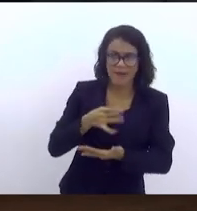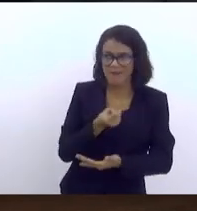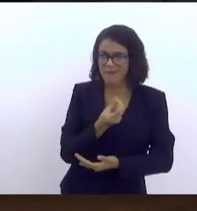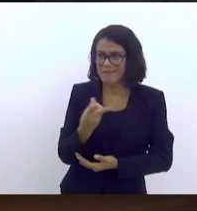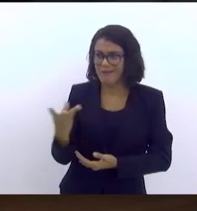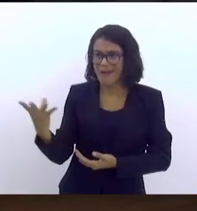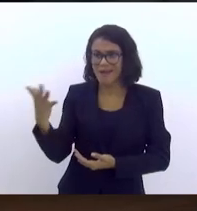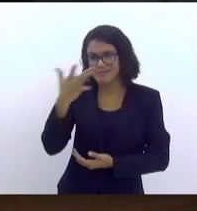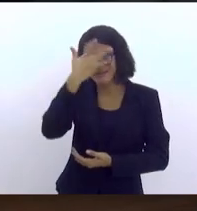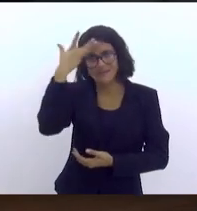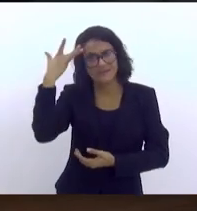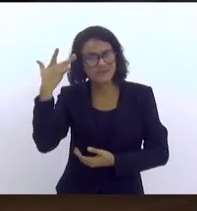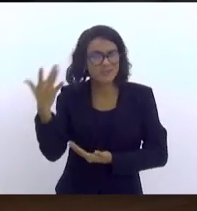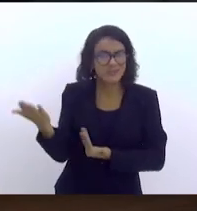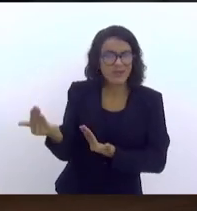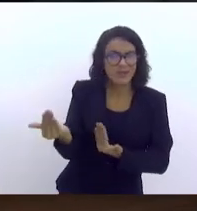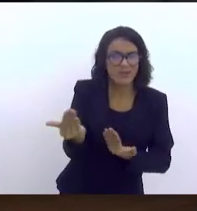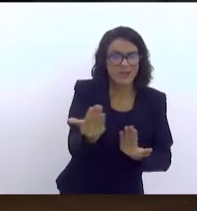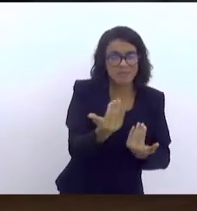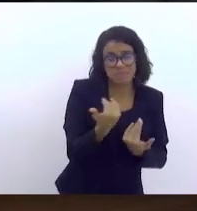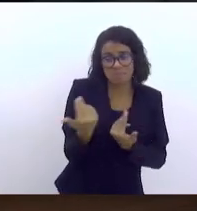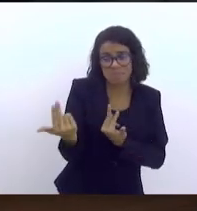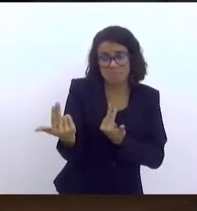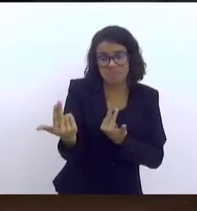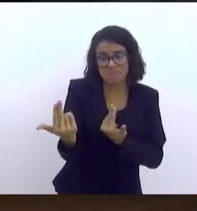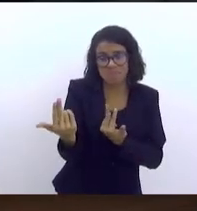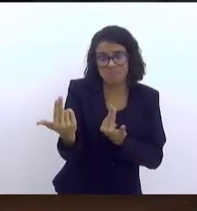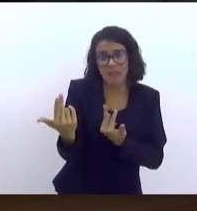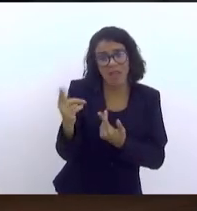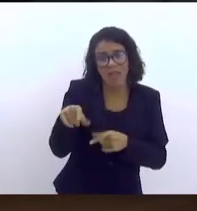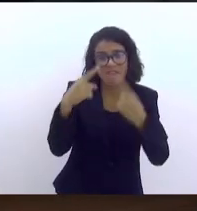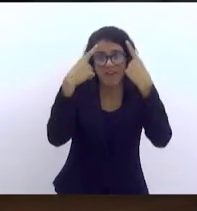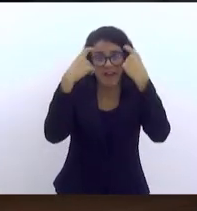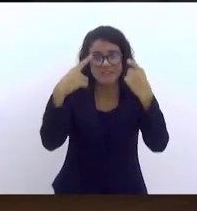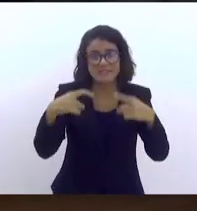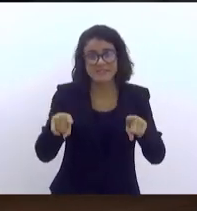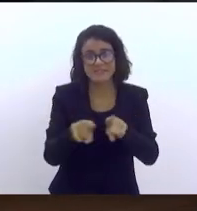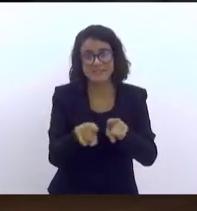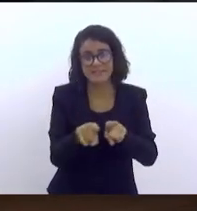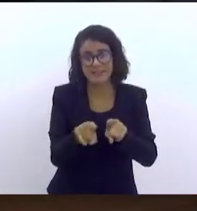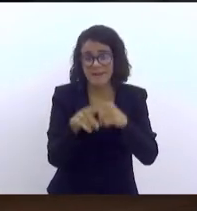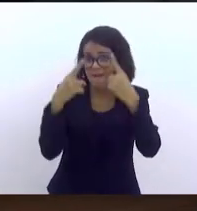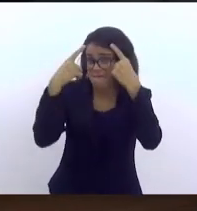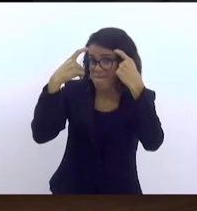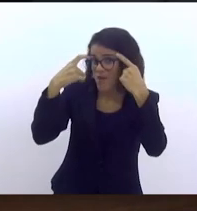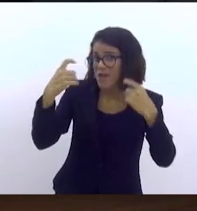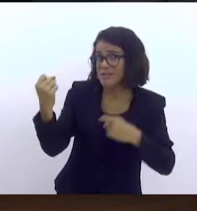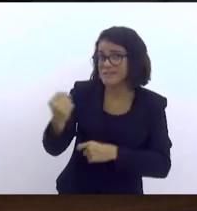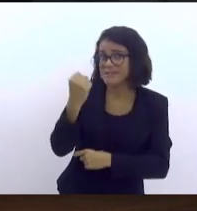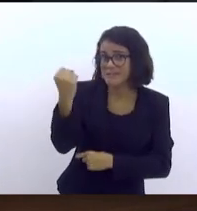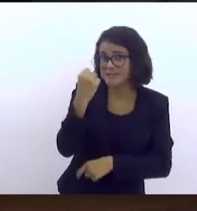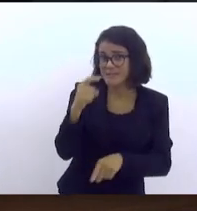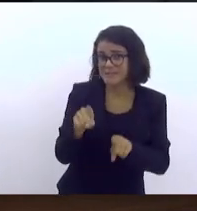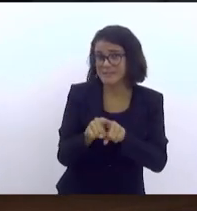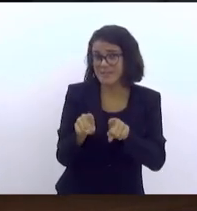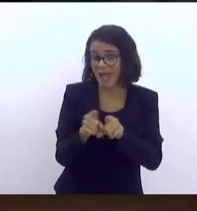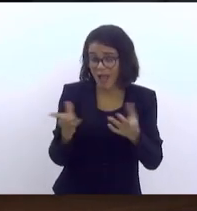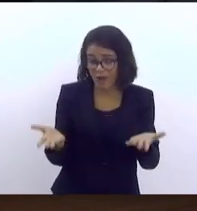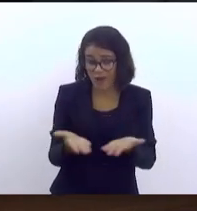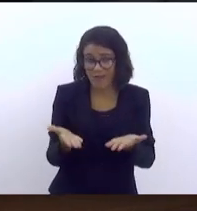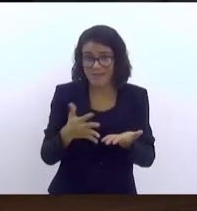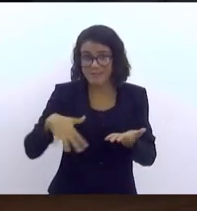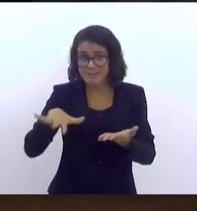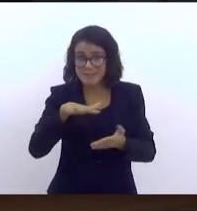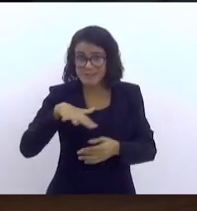a realidade de diversas outros jovens Então para mim isso também é uma espécie de violência uma violência muito grave então ainda nesse âmbito